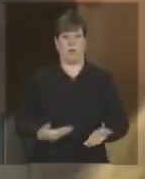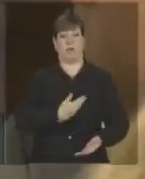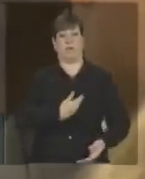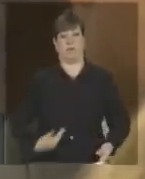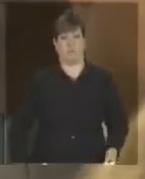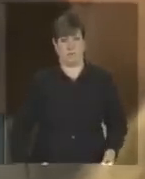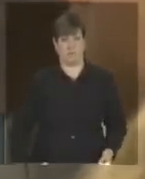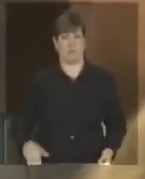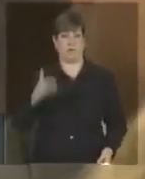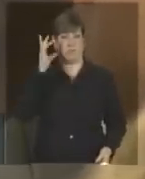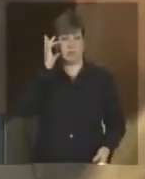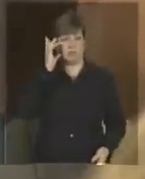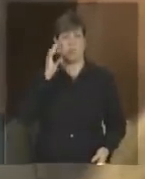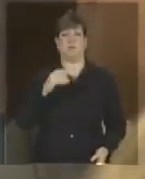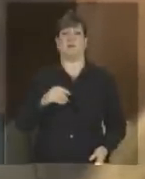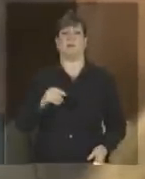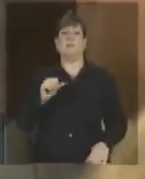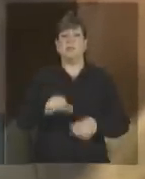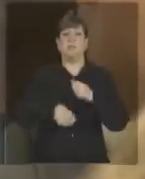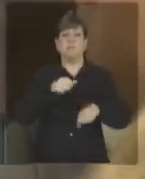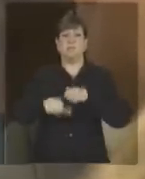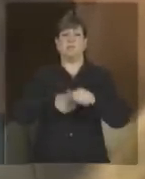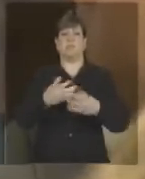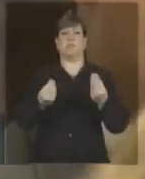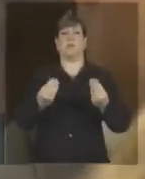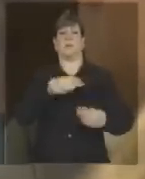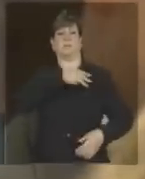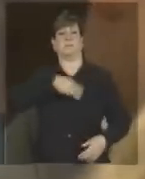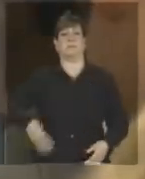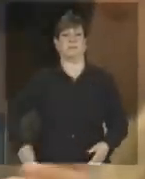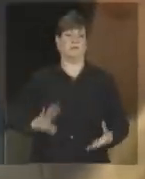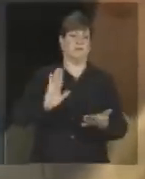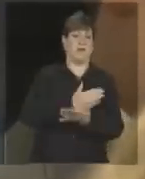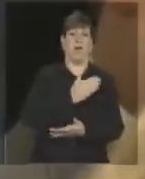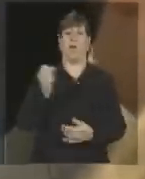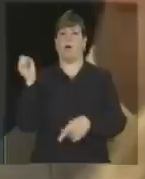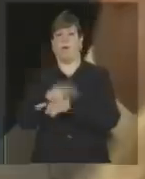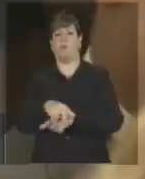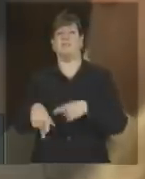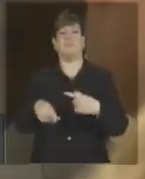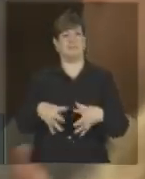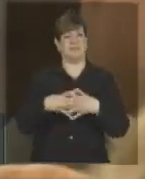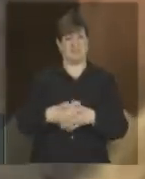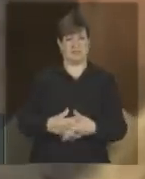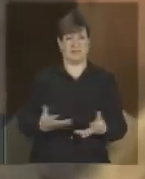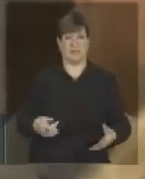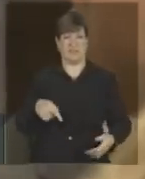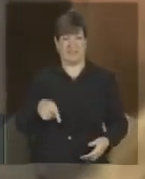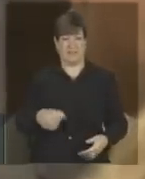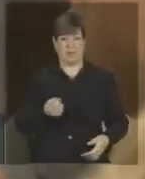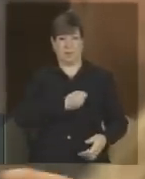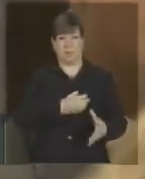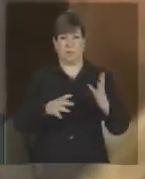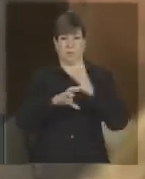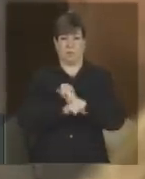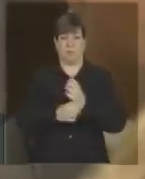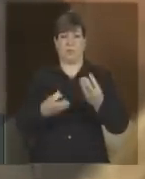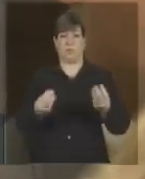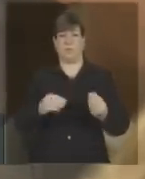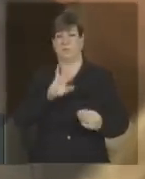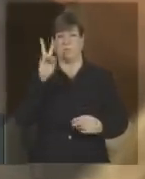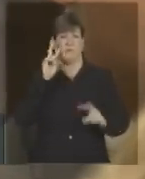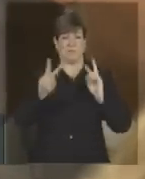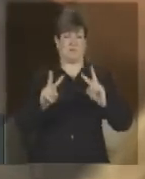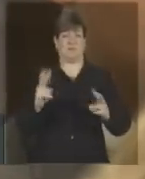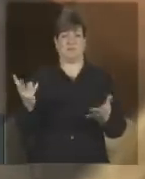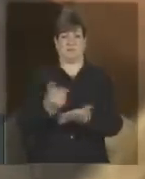menos 7 ministros por conta de denúncias de corrupção. Esse número não é desalentador? Será que não é um número excessivo de escândalos de corrupção